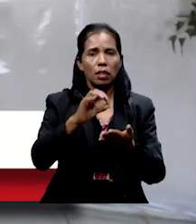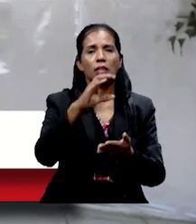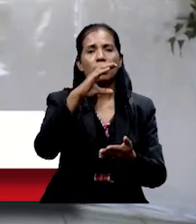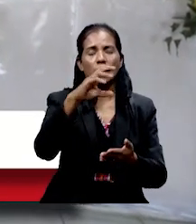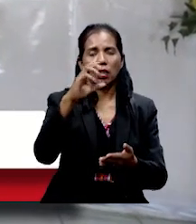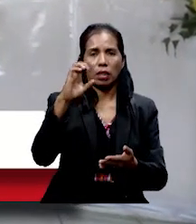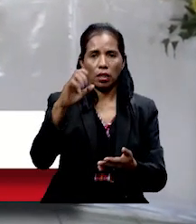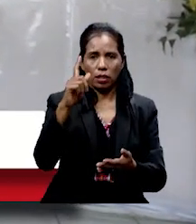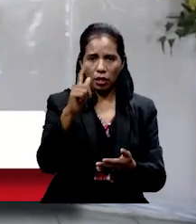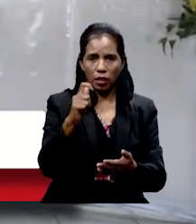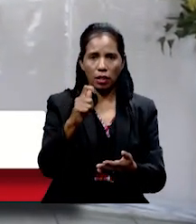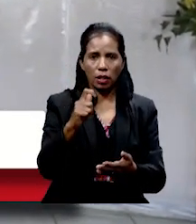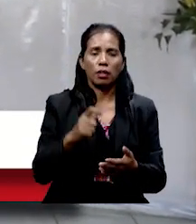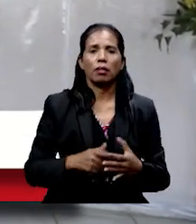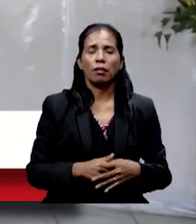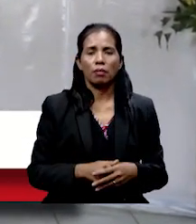Secretário de.